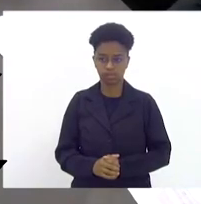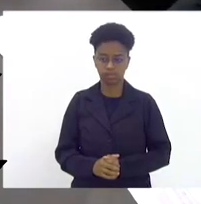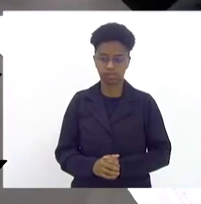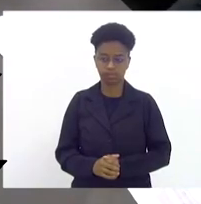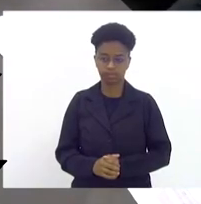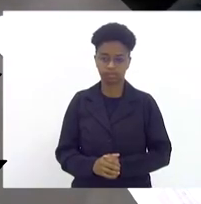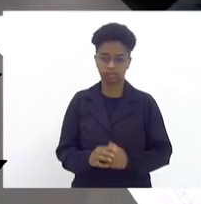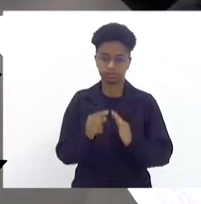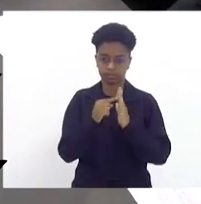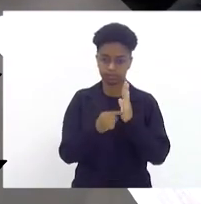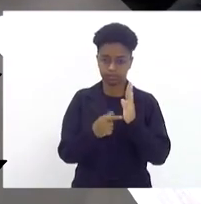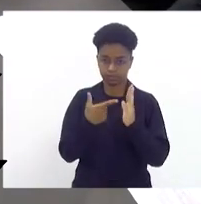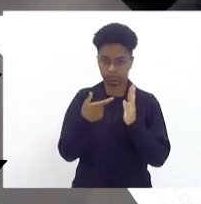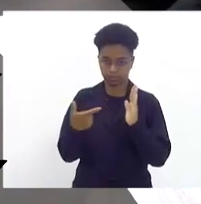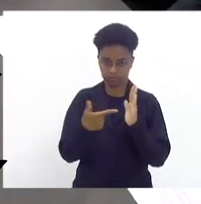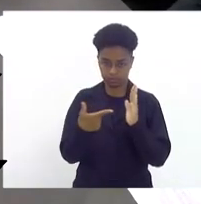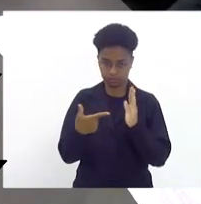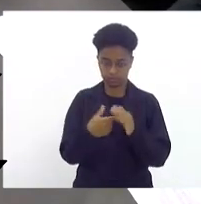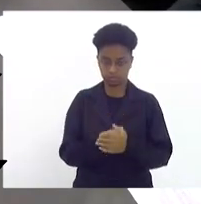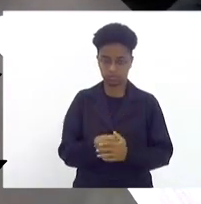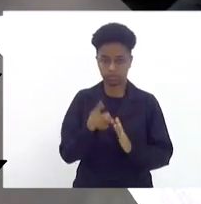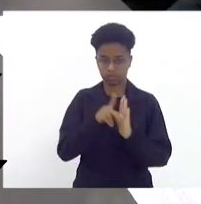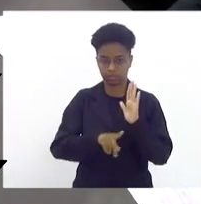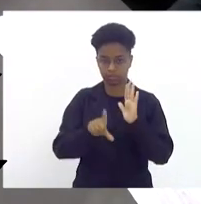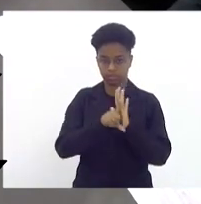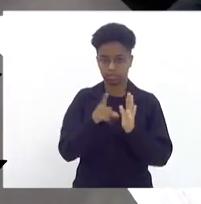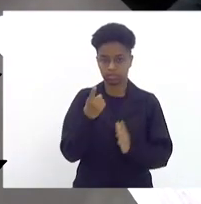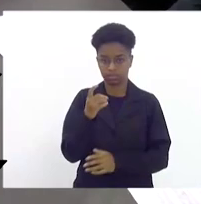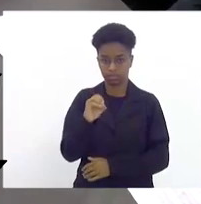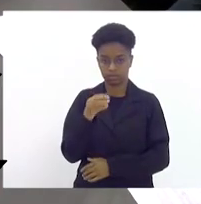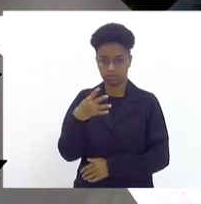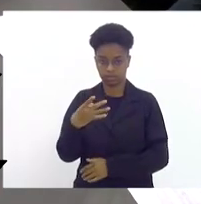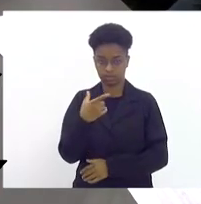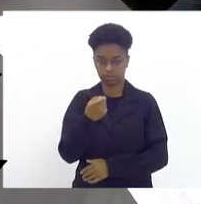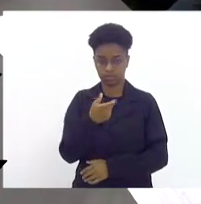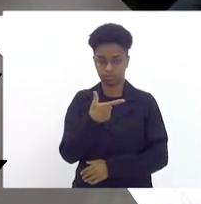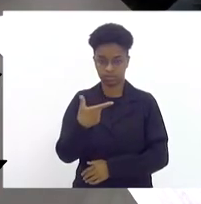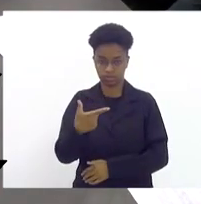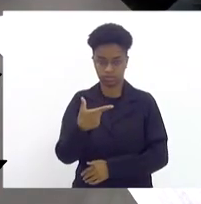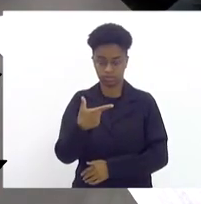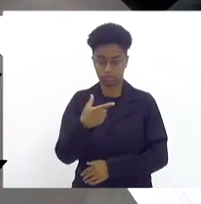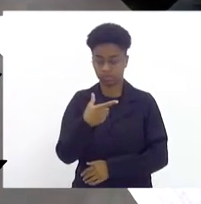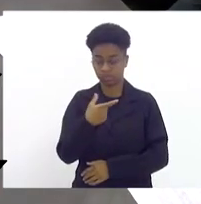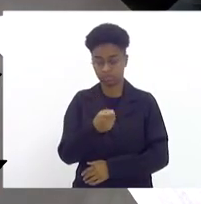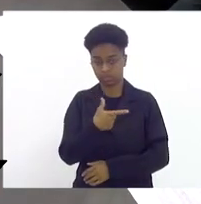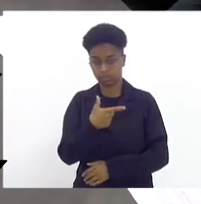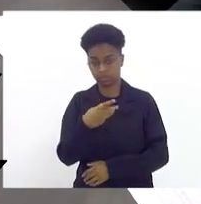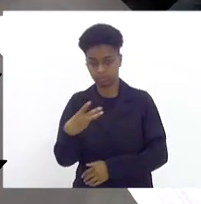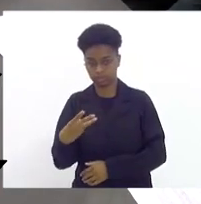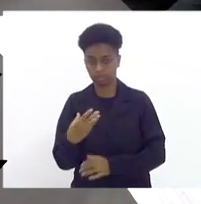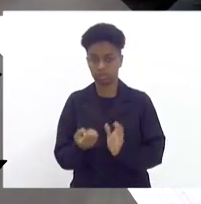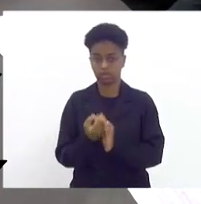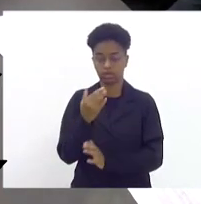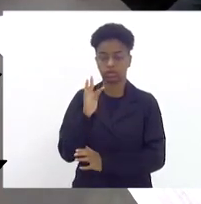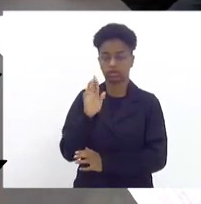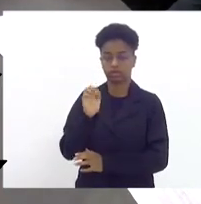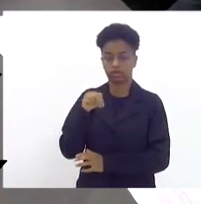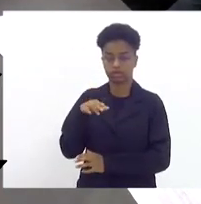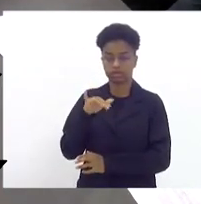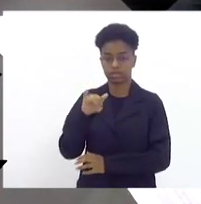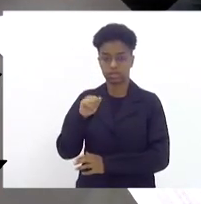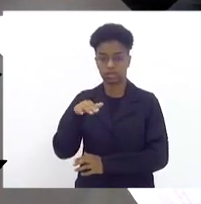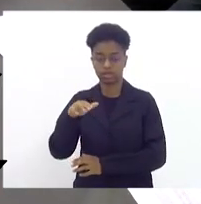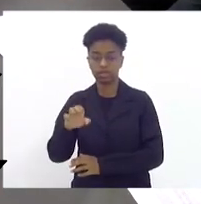Item 22 da pauta, projeto de lei 104/23, de autoria da deputada Franciane Mota, que cria salas de